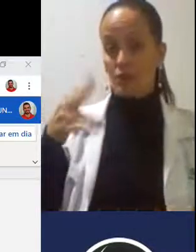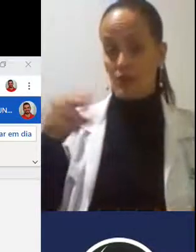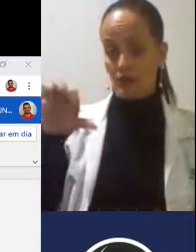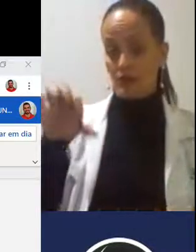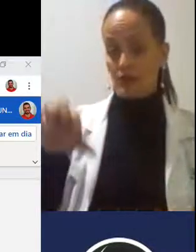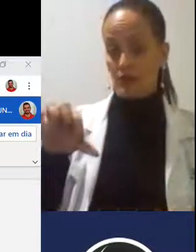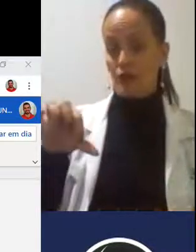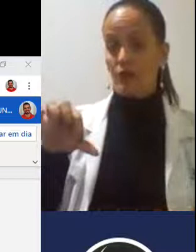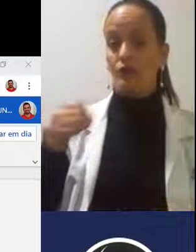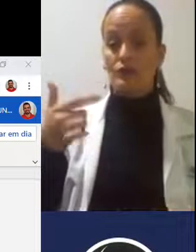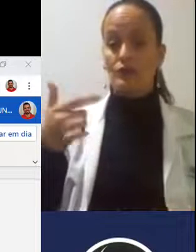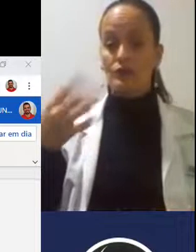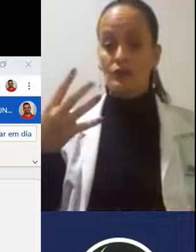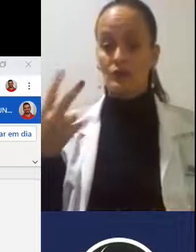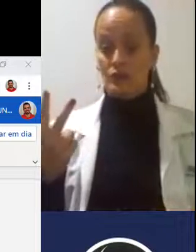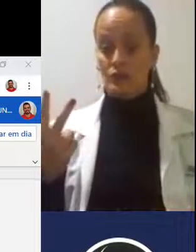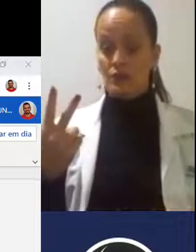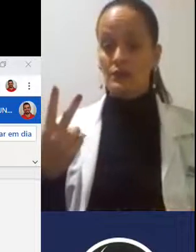242 mais